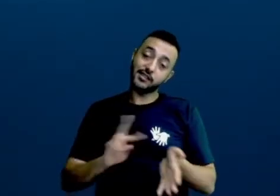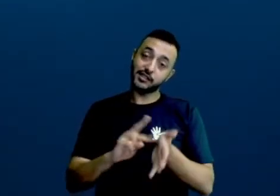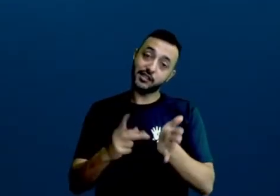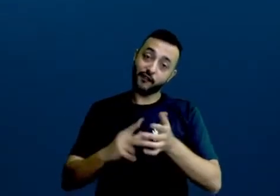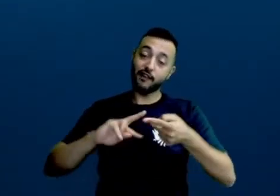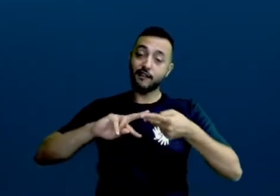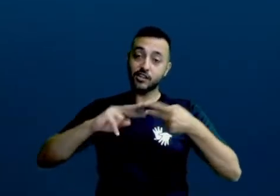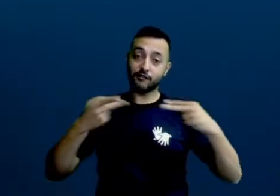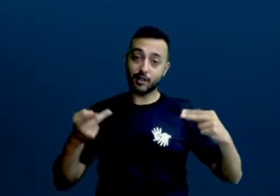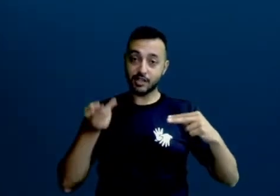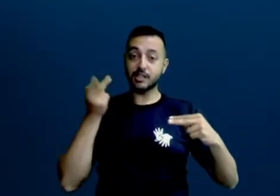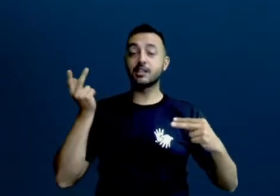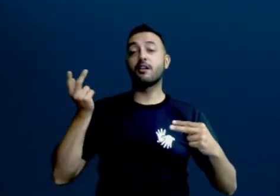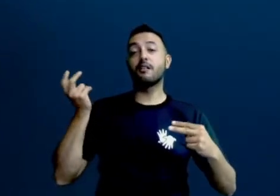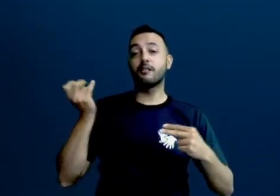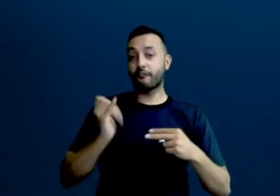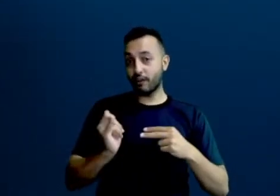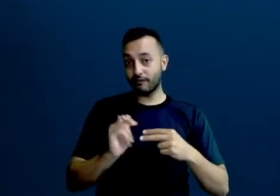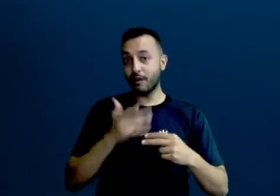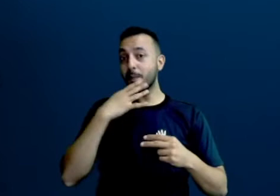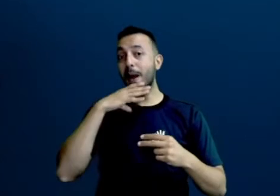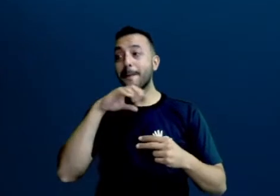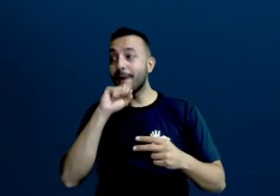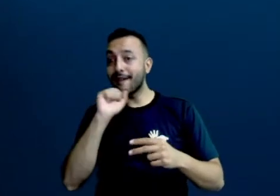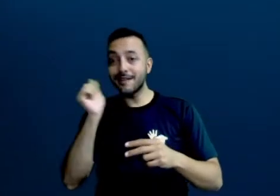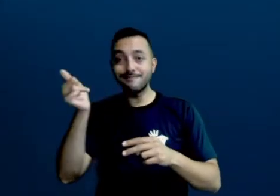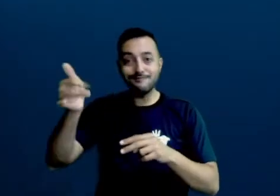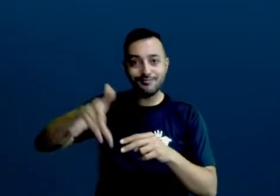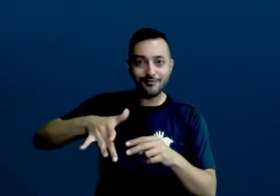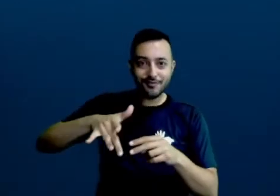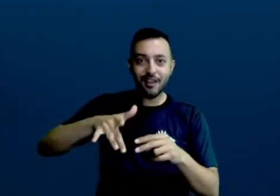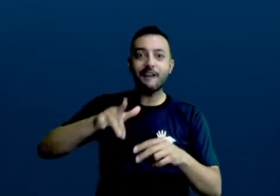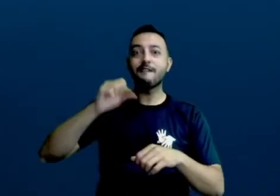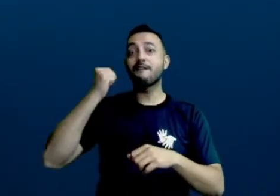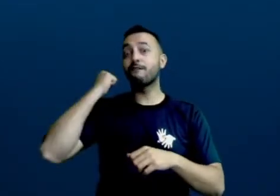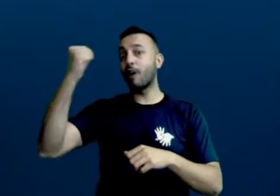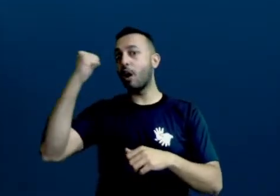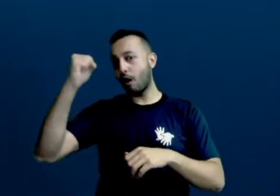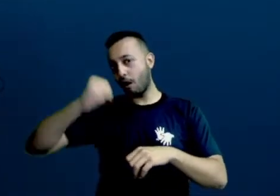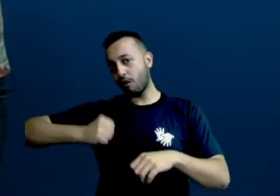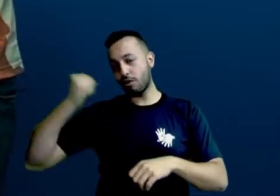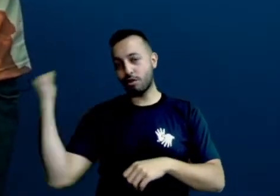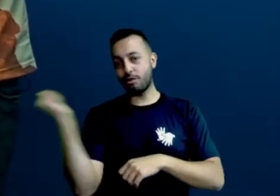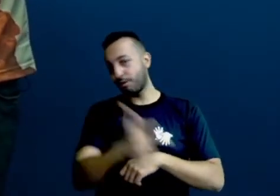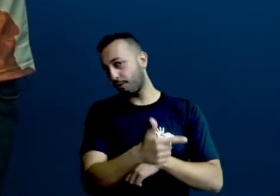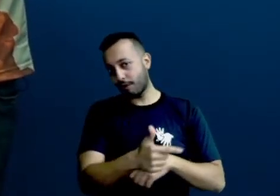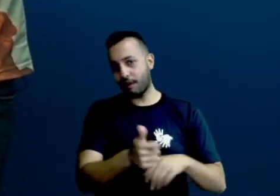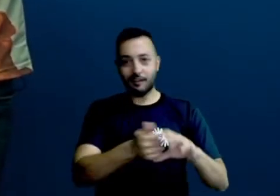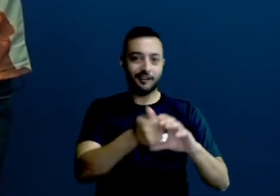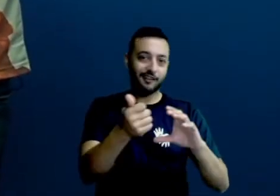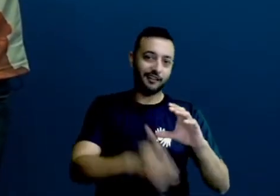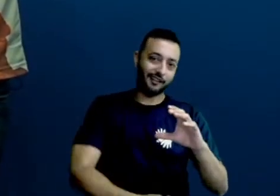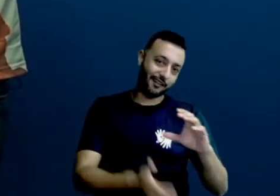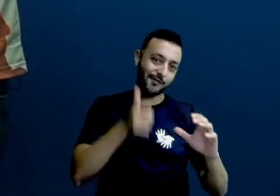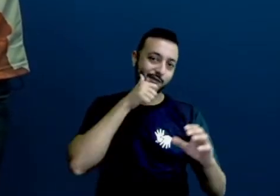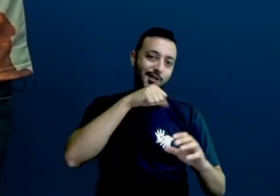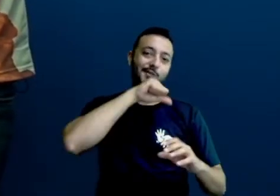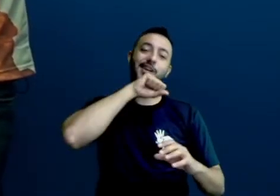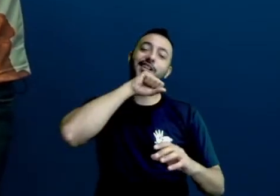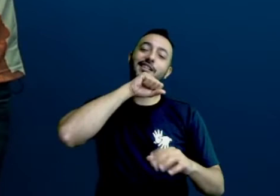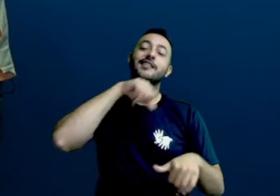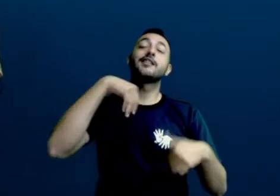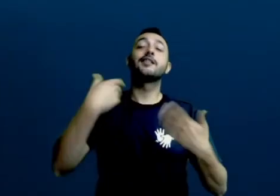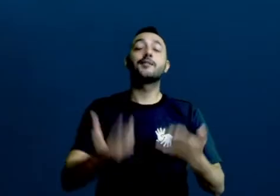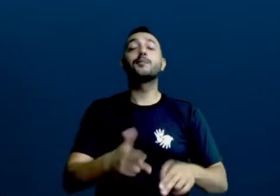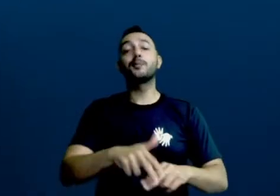aquela informação genética no Gene do seu pai ela foi dominante em relação àquela característica que você redor da sua